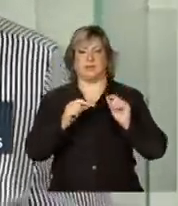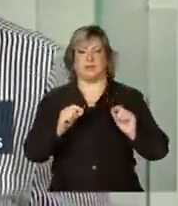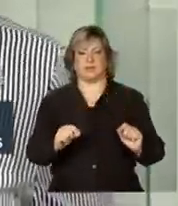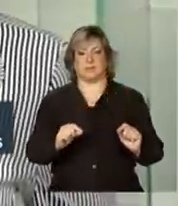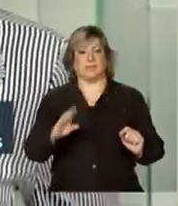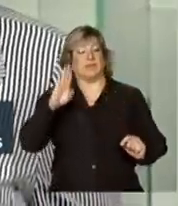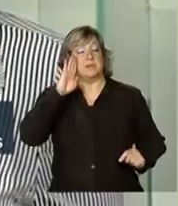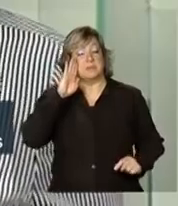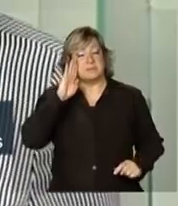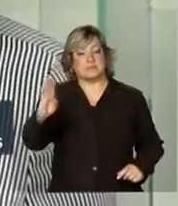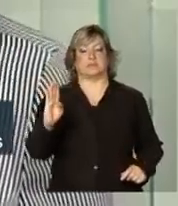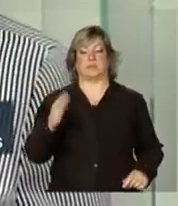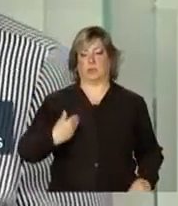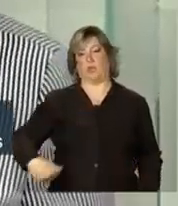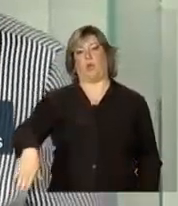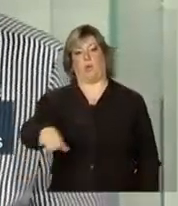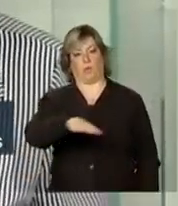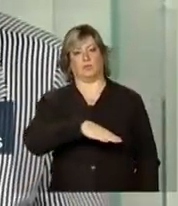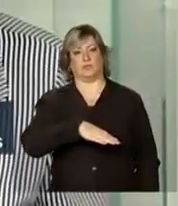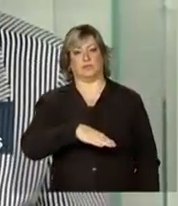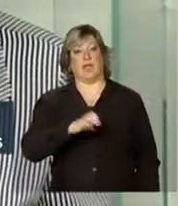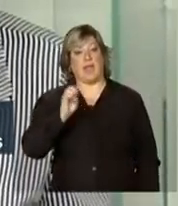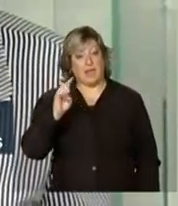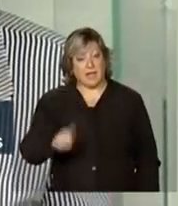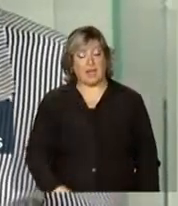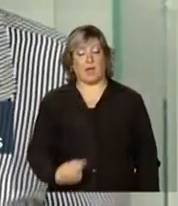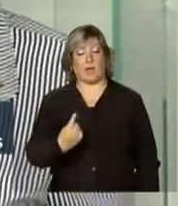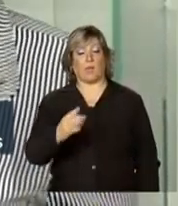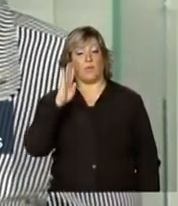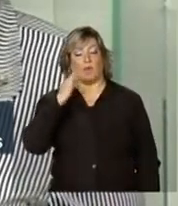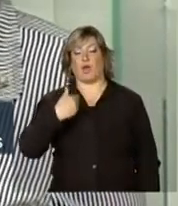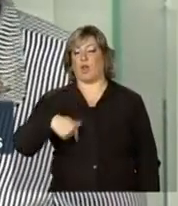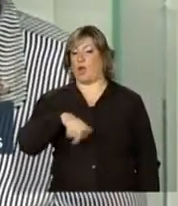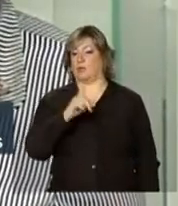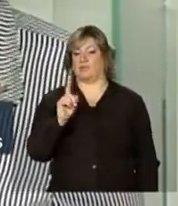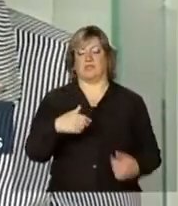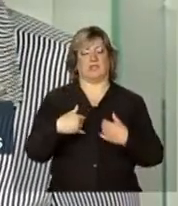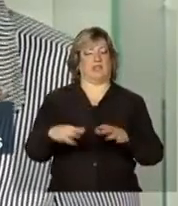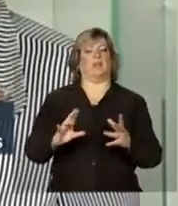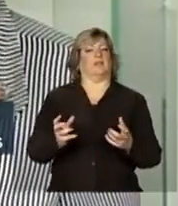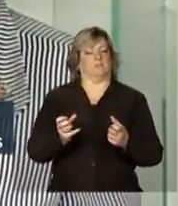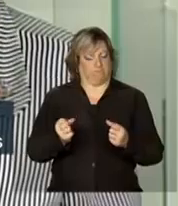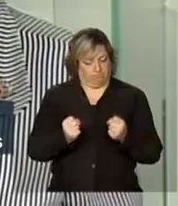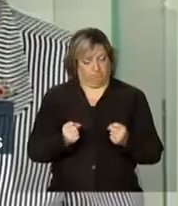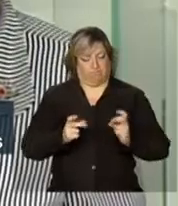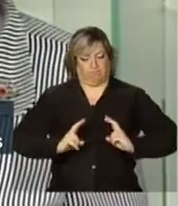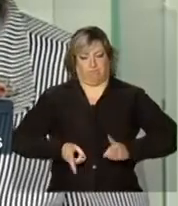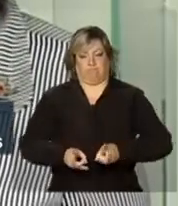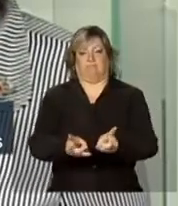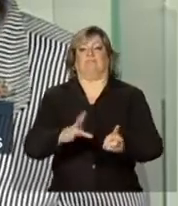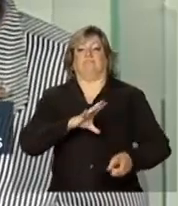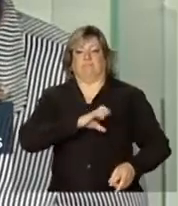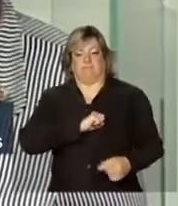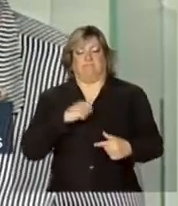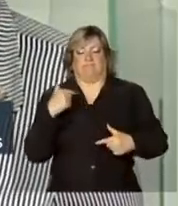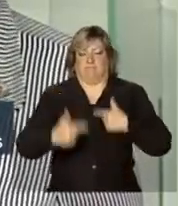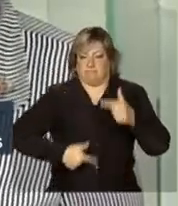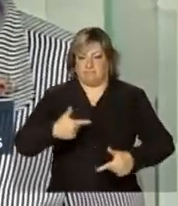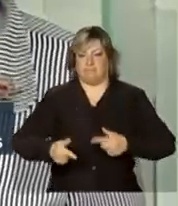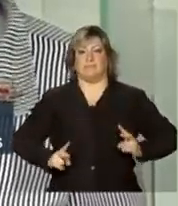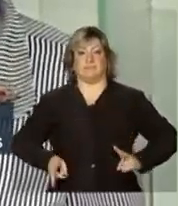dos prioritários nossos, é um daqueles que nós não abrimos mão, entendeu? E nós já avançamos muito,